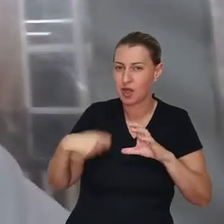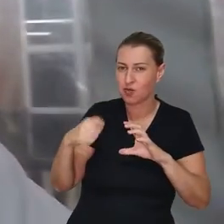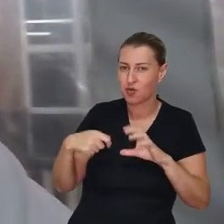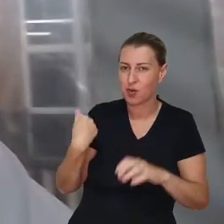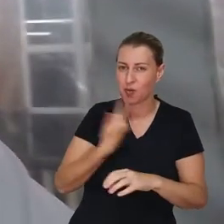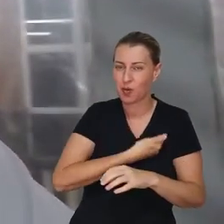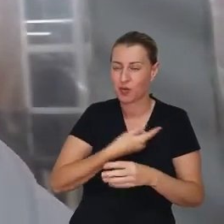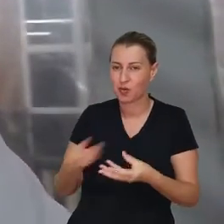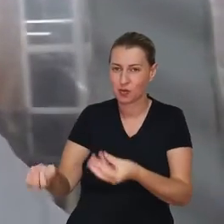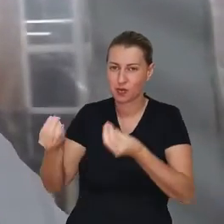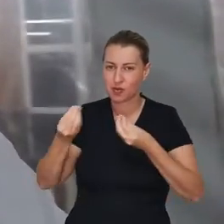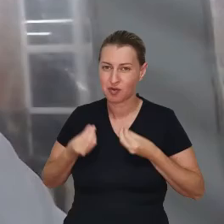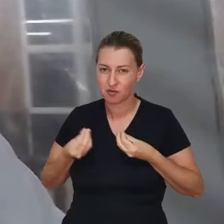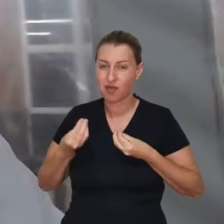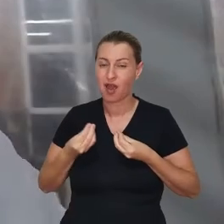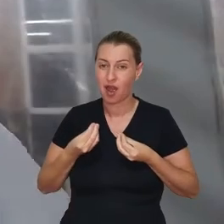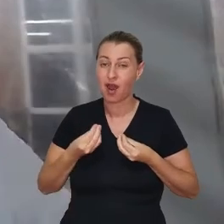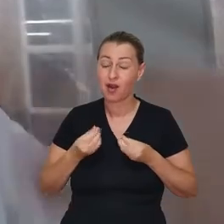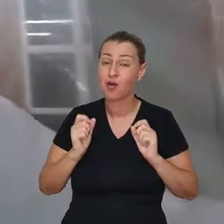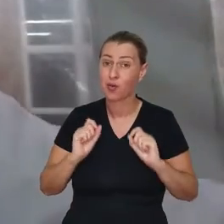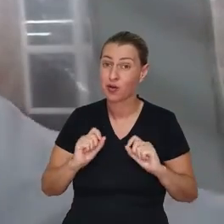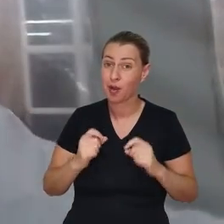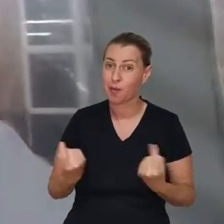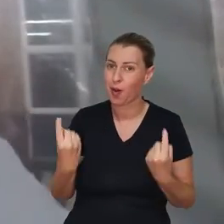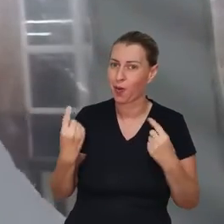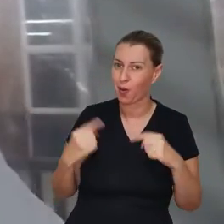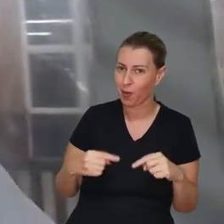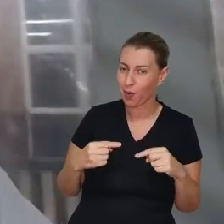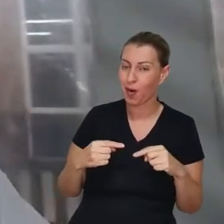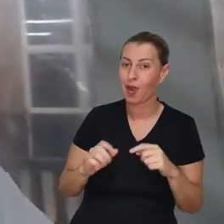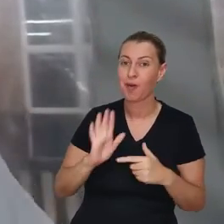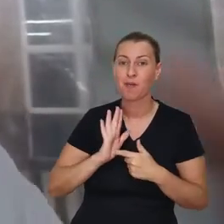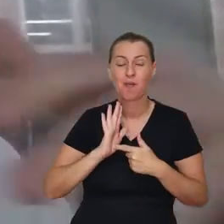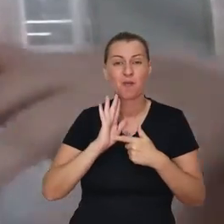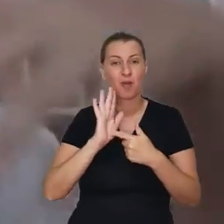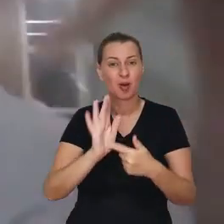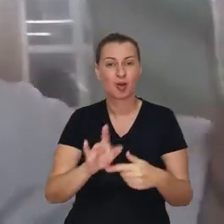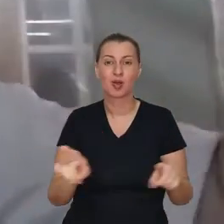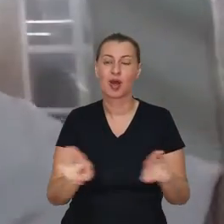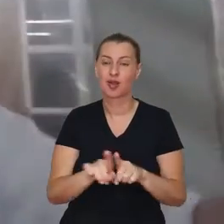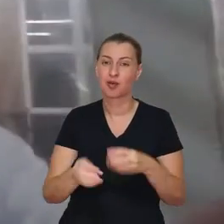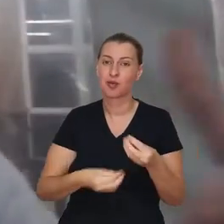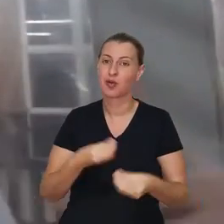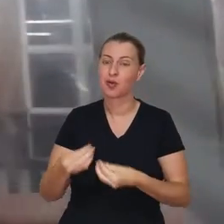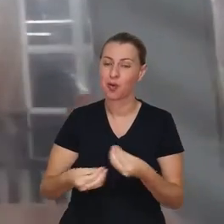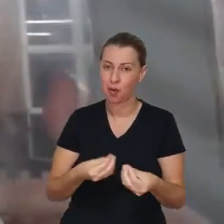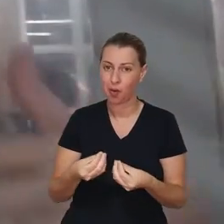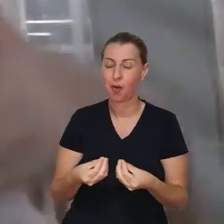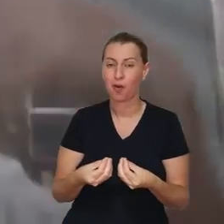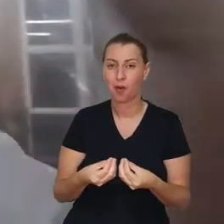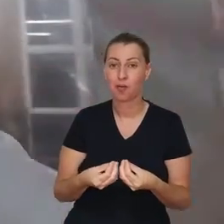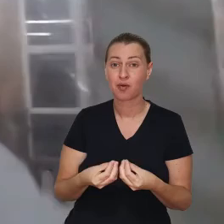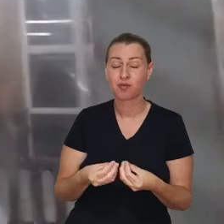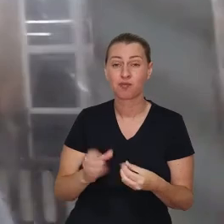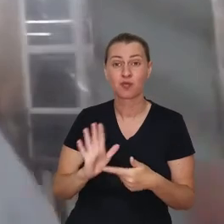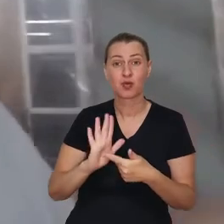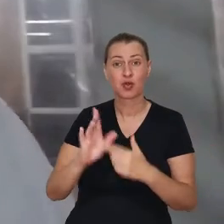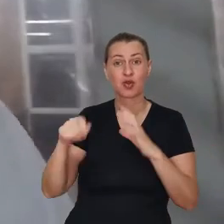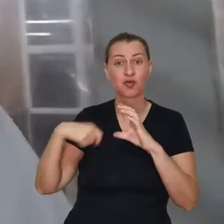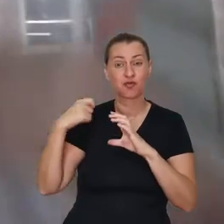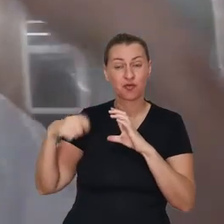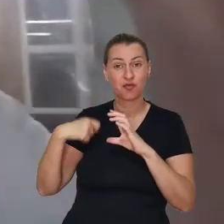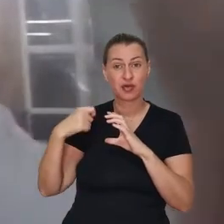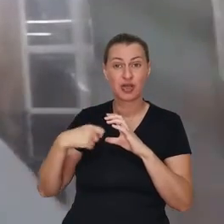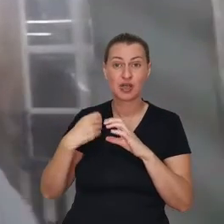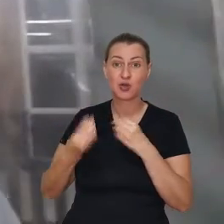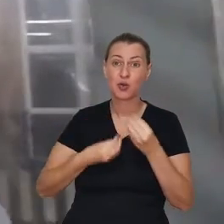nos enviarem para concorrer e também mostrar um pouquinho, né? Tentar a gente trazer através de vídeos